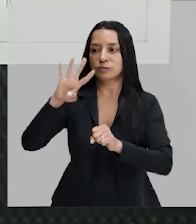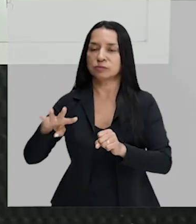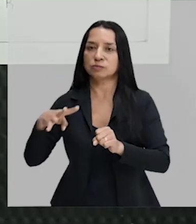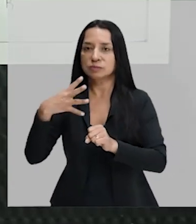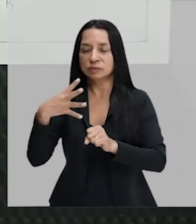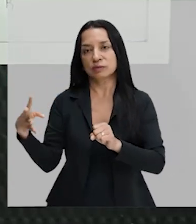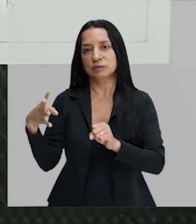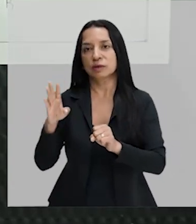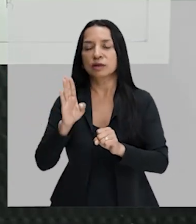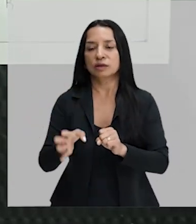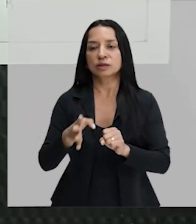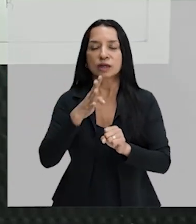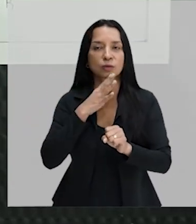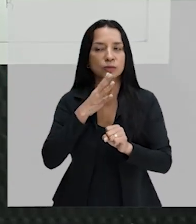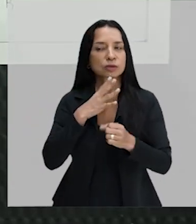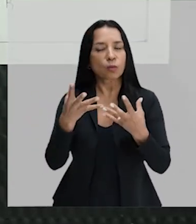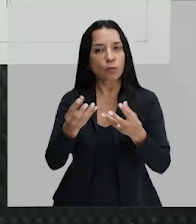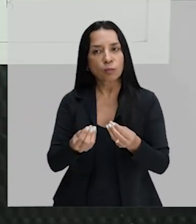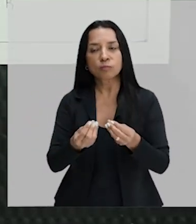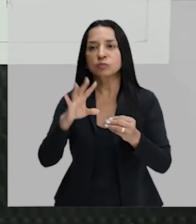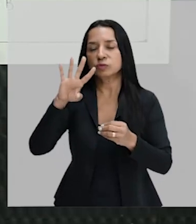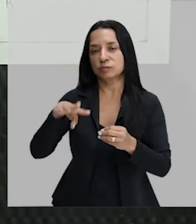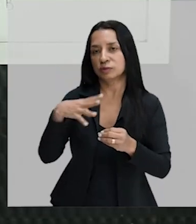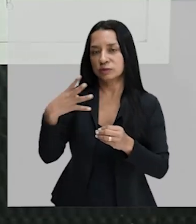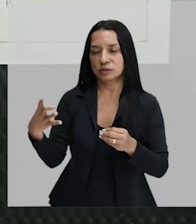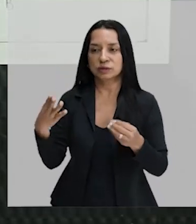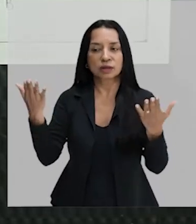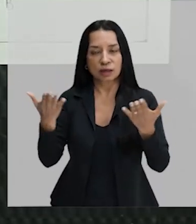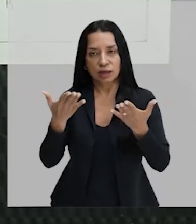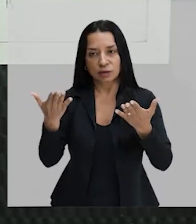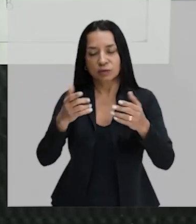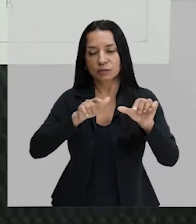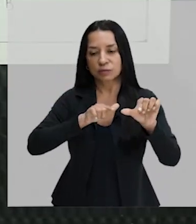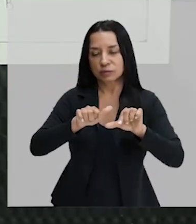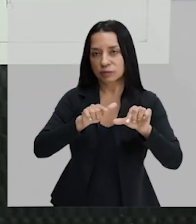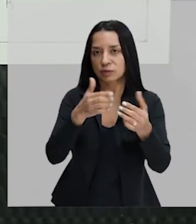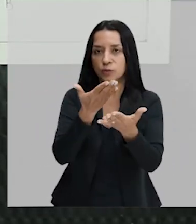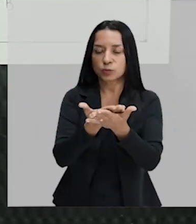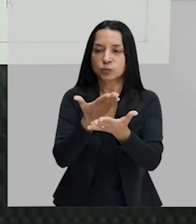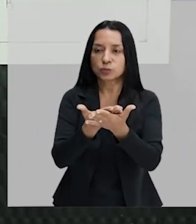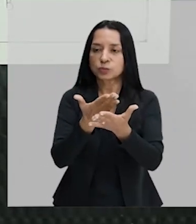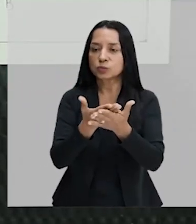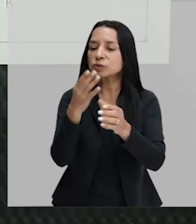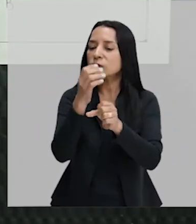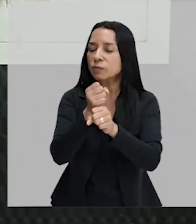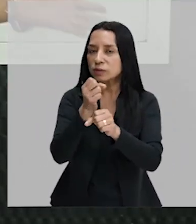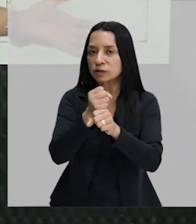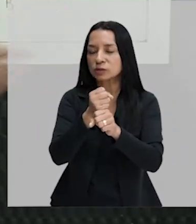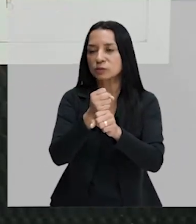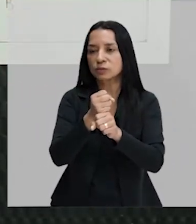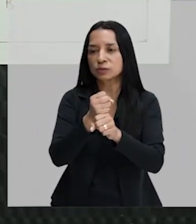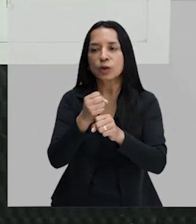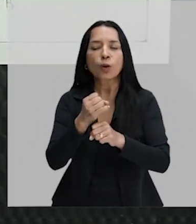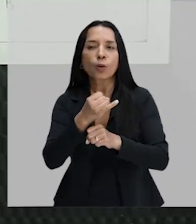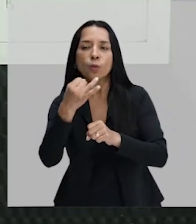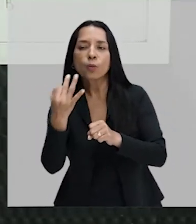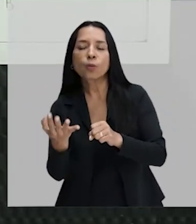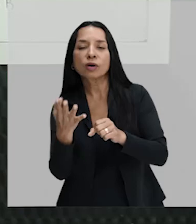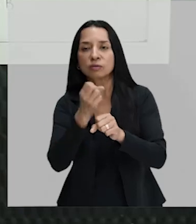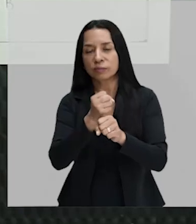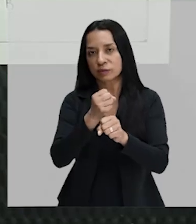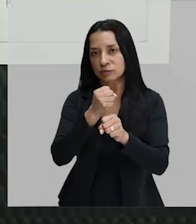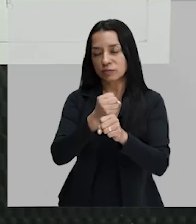conheceu muito sobre as matrizes, agora a gente vai trabalhar as operações. Só que operações são essas, as operações básicas matemáticas